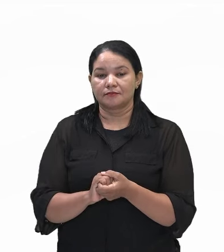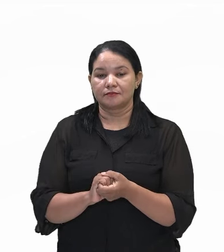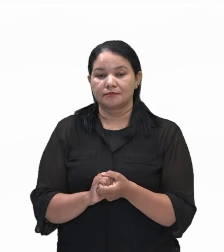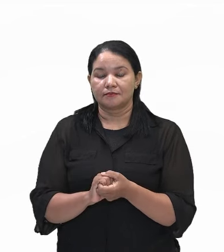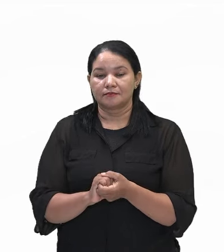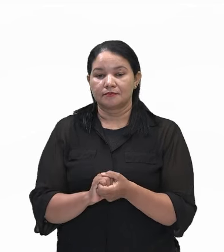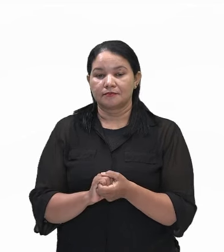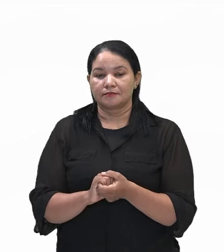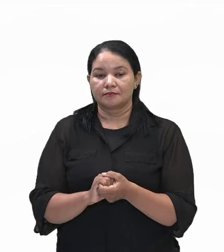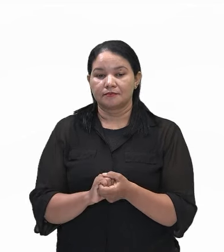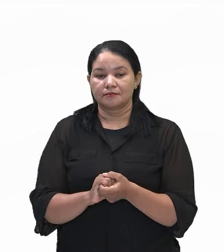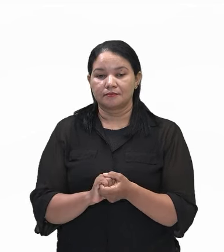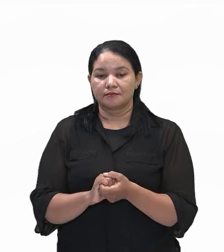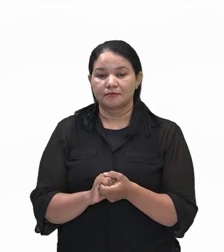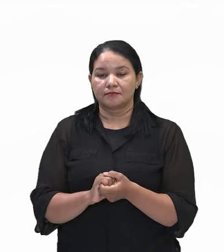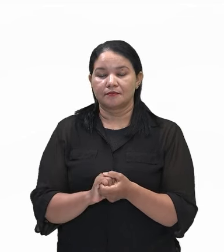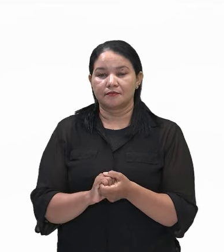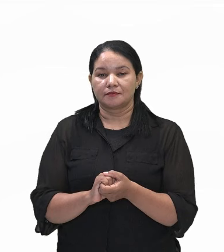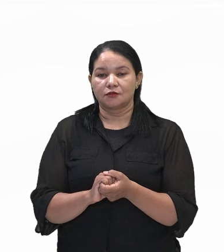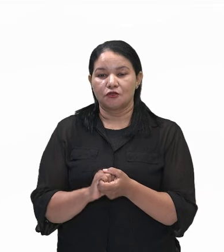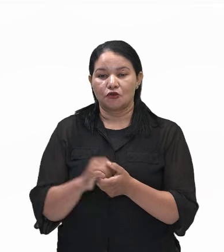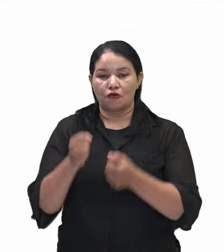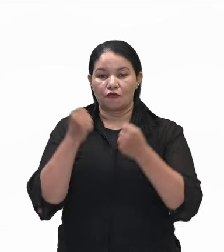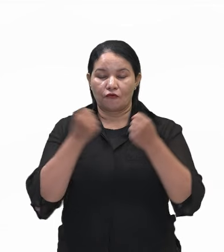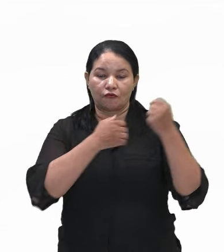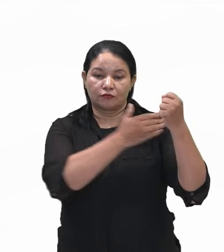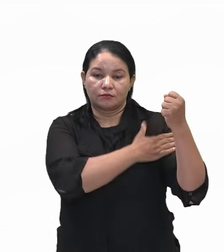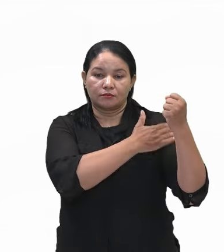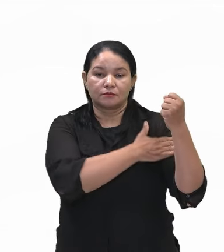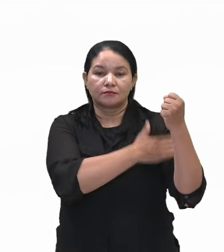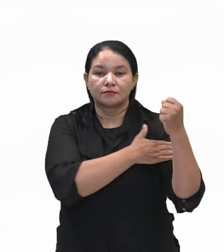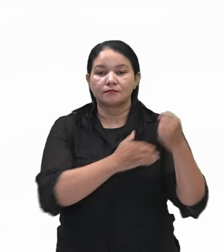Muscle strength. Força muscular.